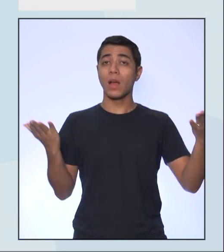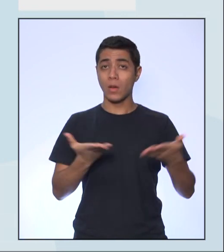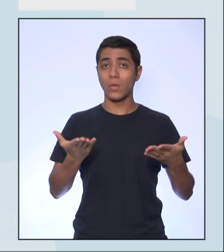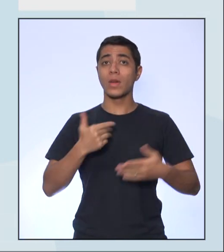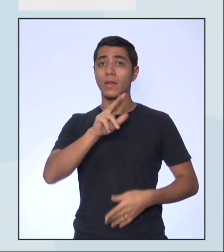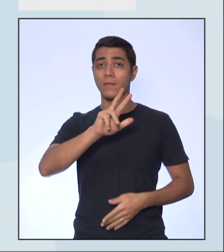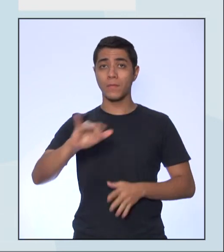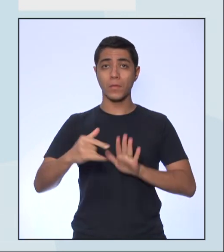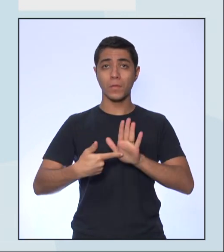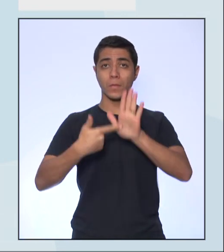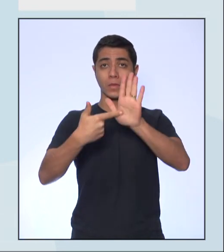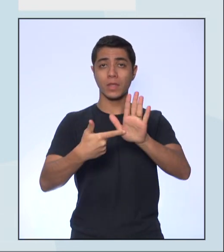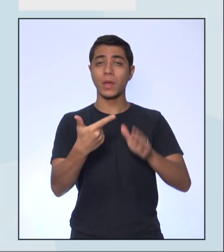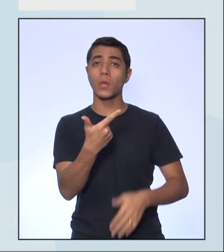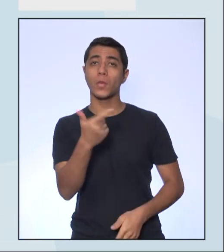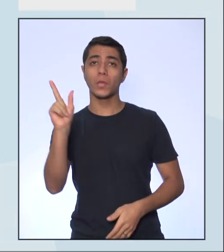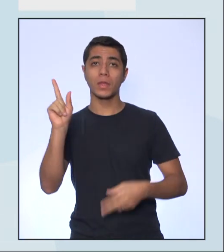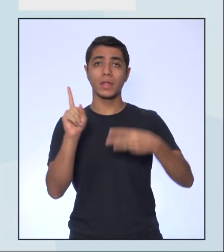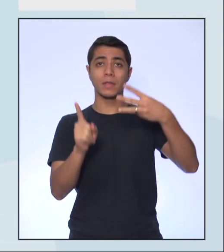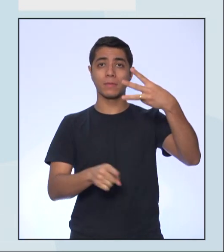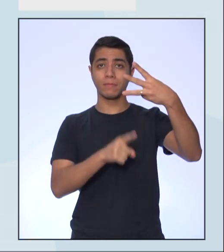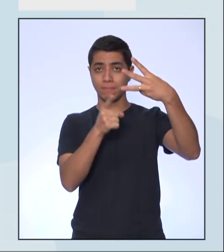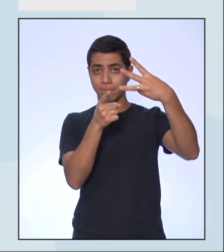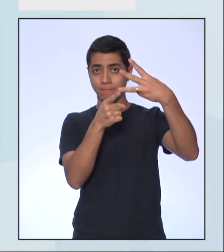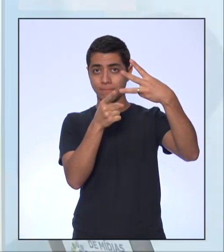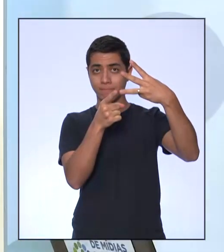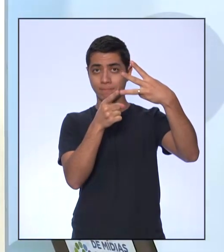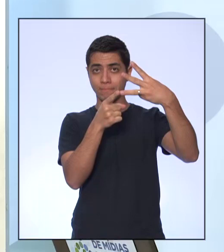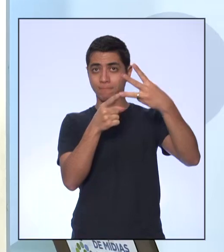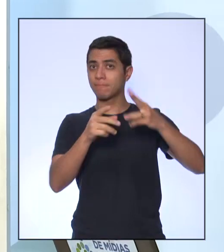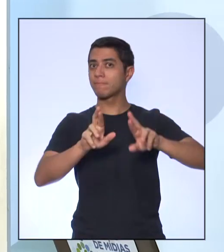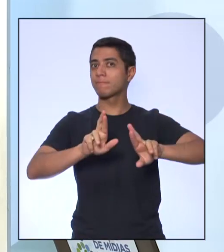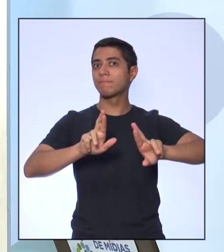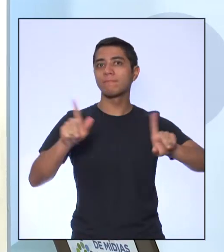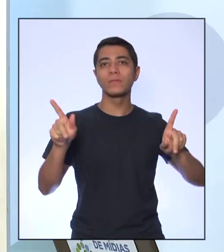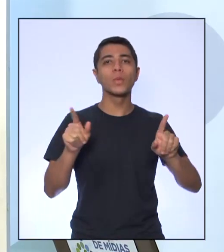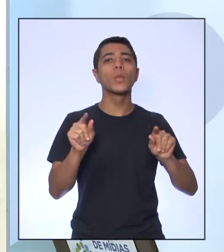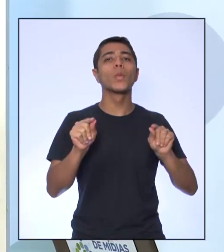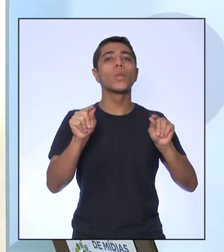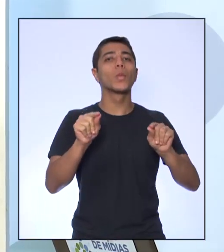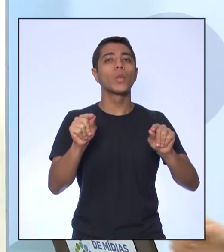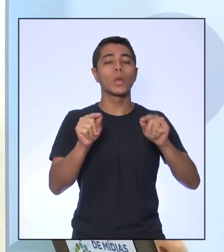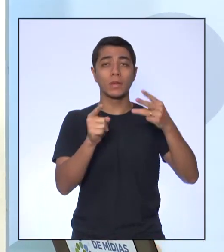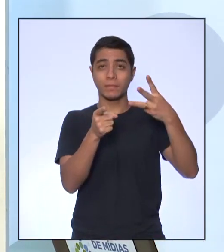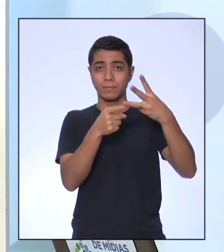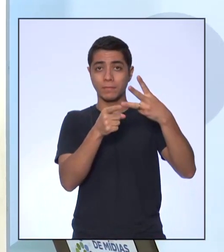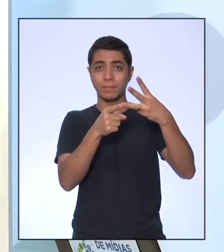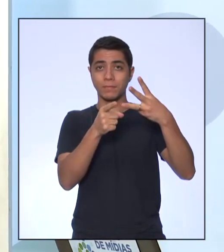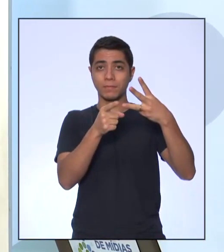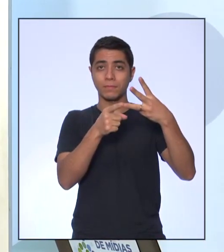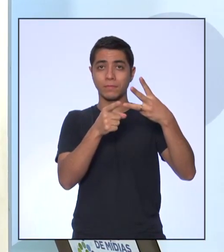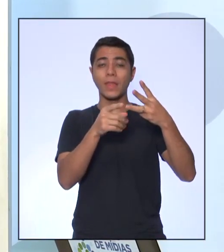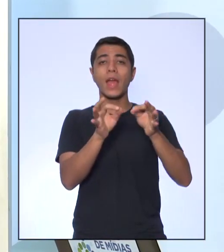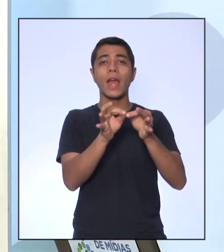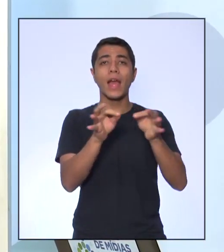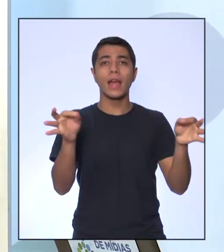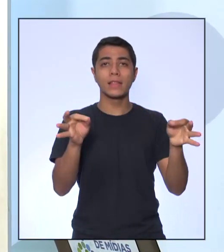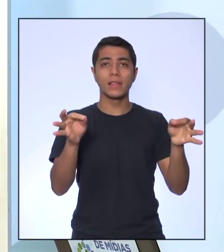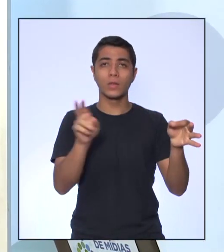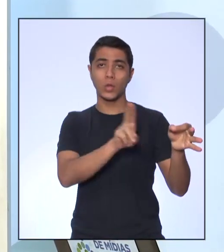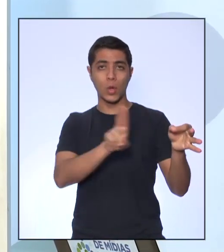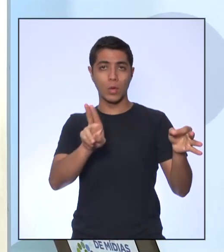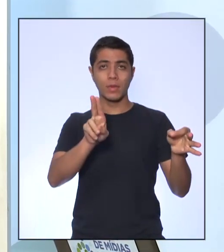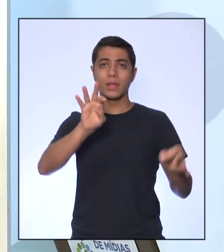que foi comentado na aula passada é a seguinte é a reta tangente que que é uma reta tangente